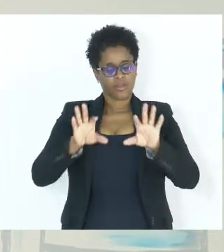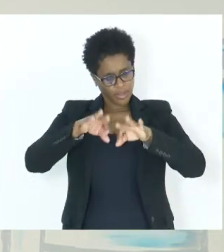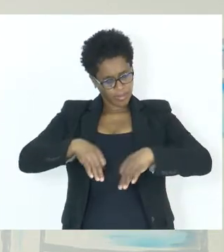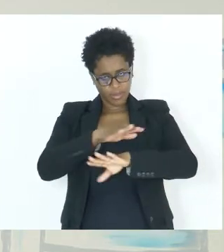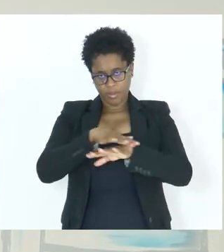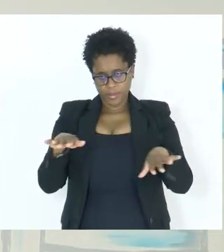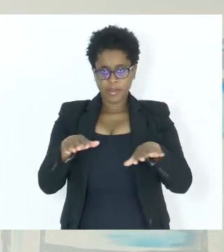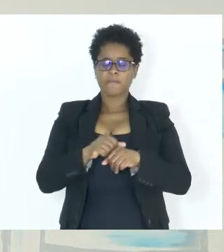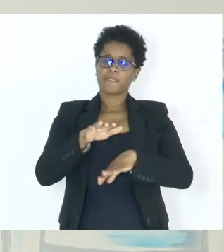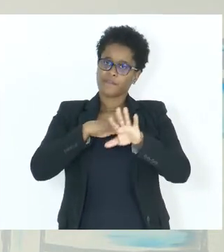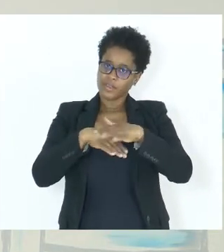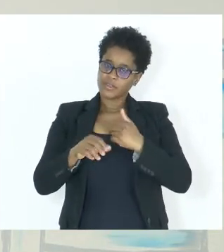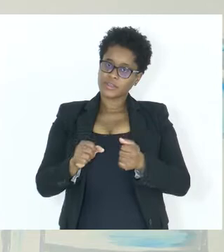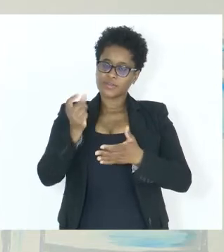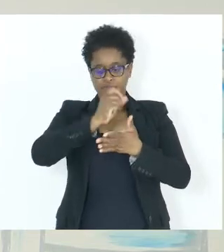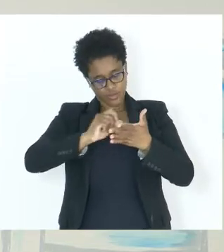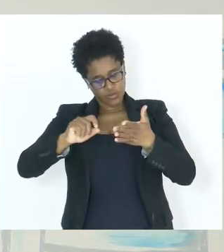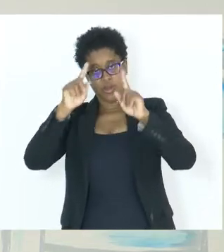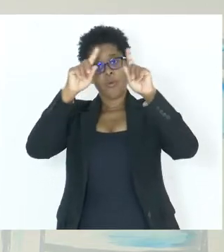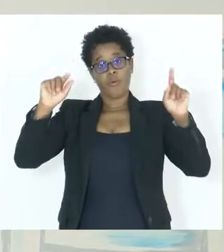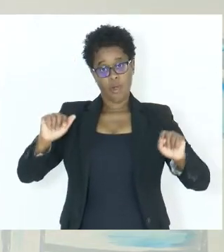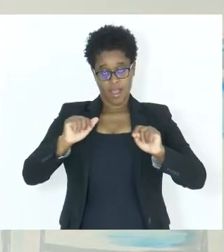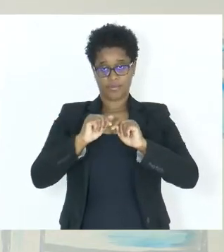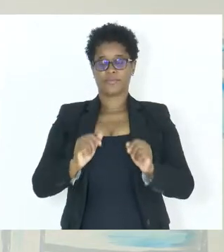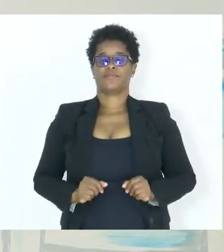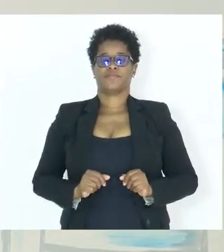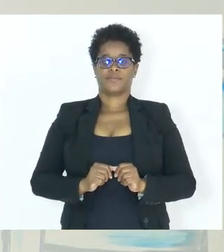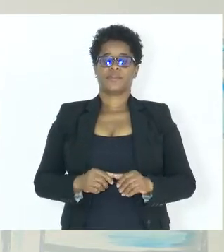Terminaram de completar o quadro?